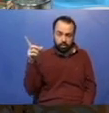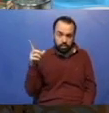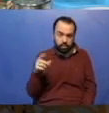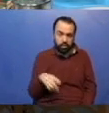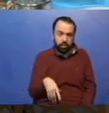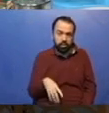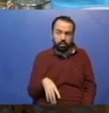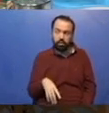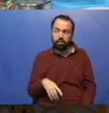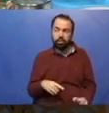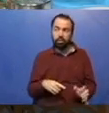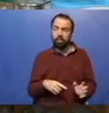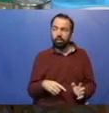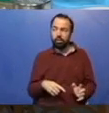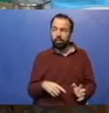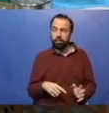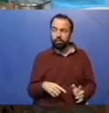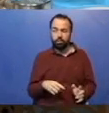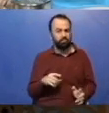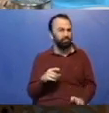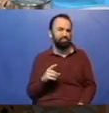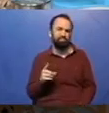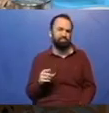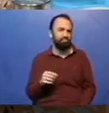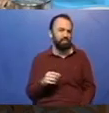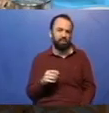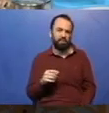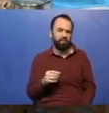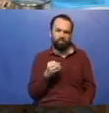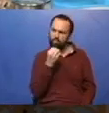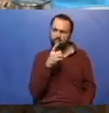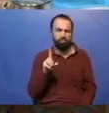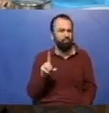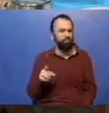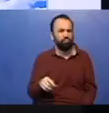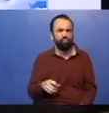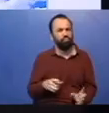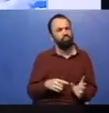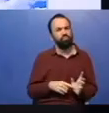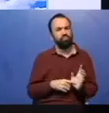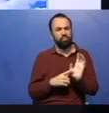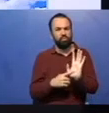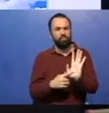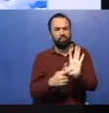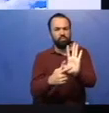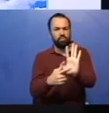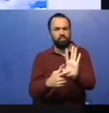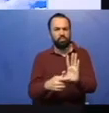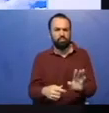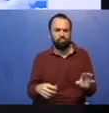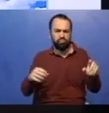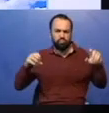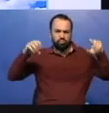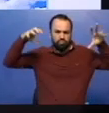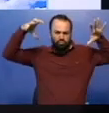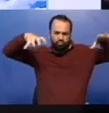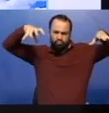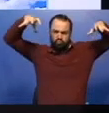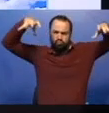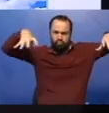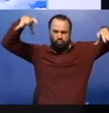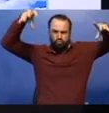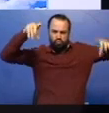por exemplo, não é bom sinal não, gente, ó, anunciam as tempestades com